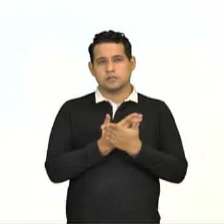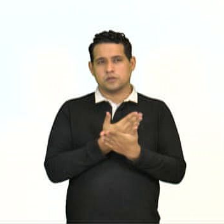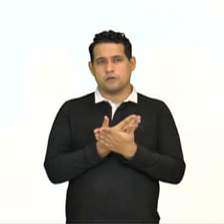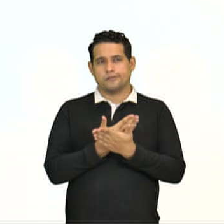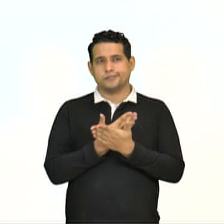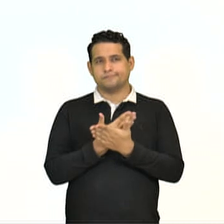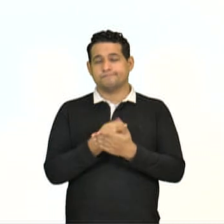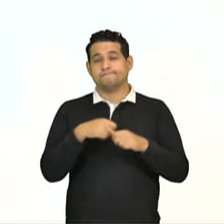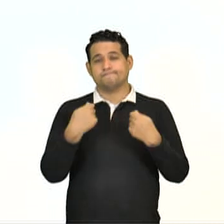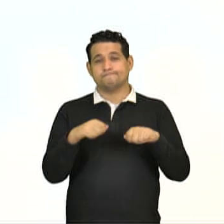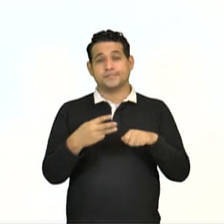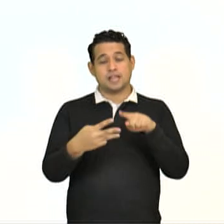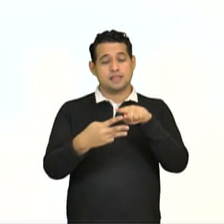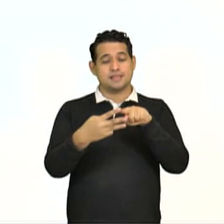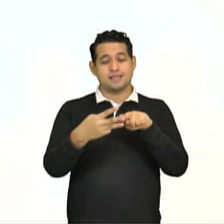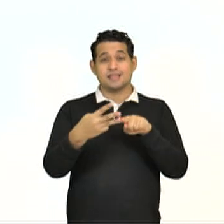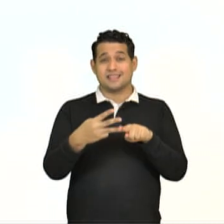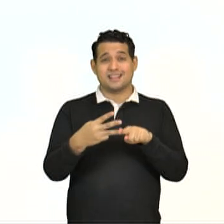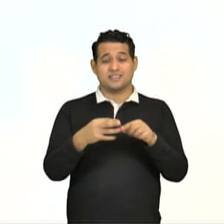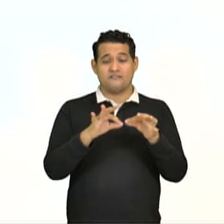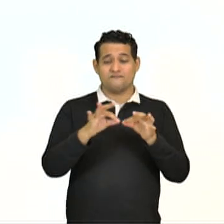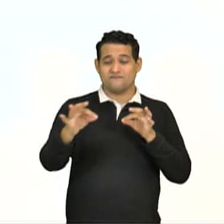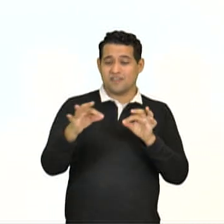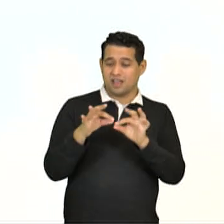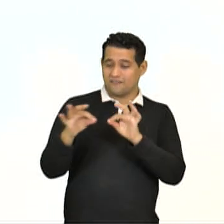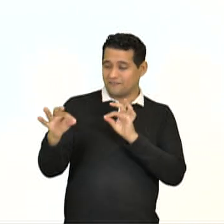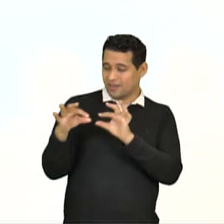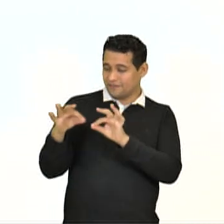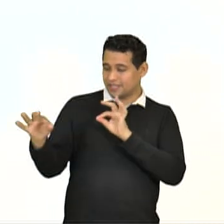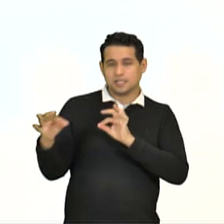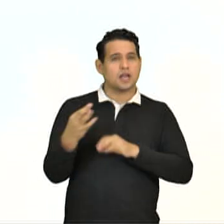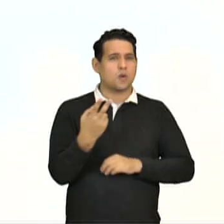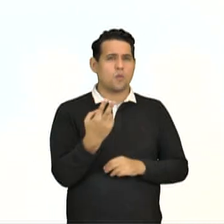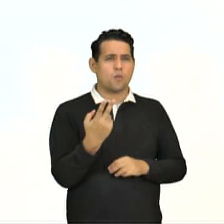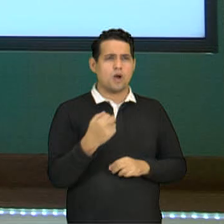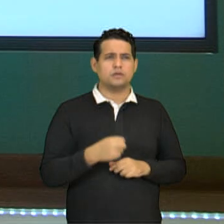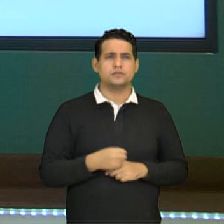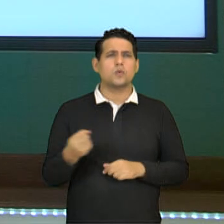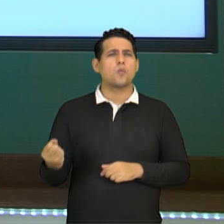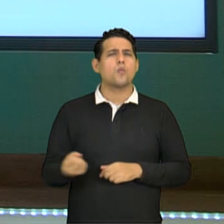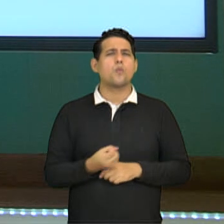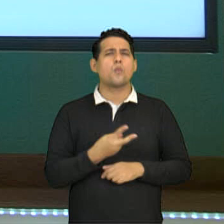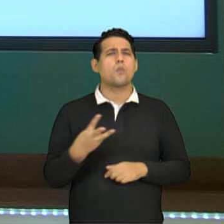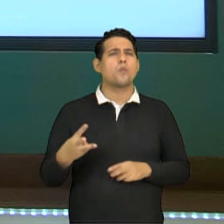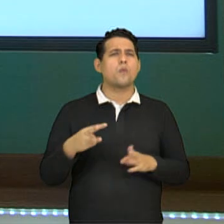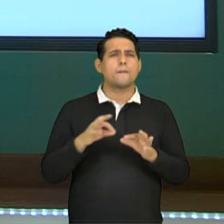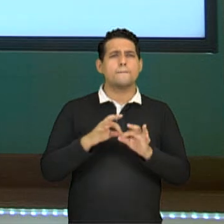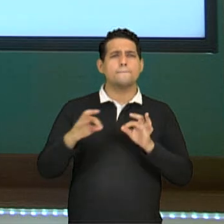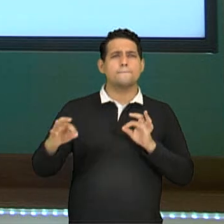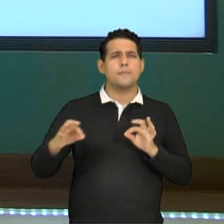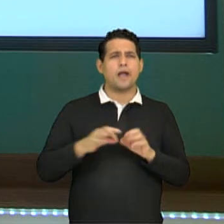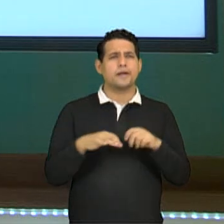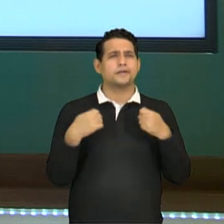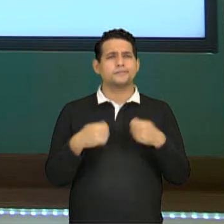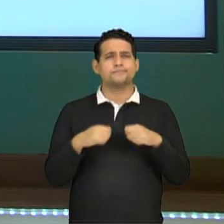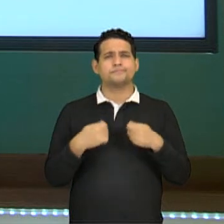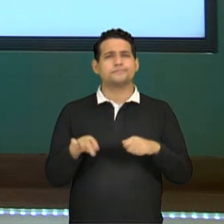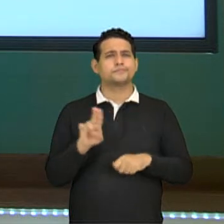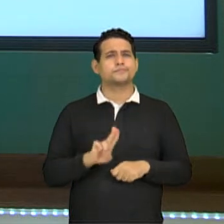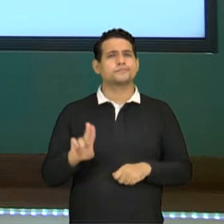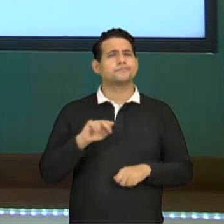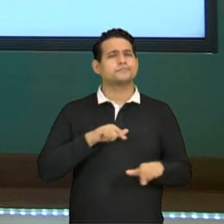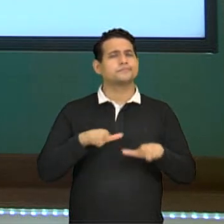de 3 fitas iguais a essa. Quantos metros de fita ela vai usar